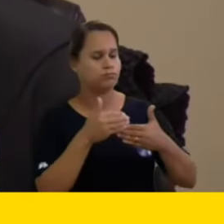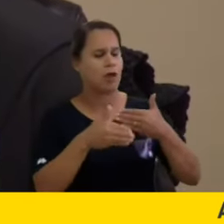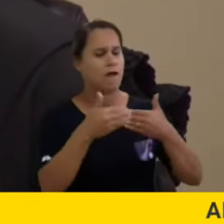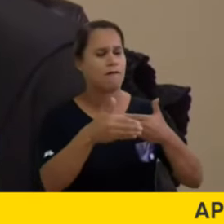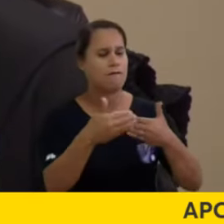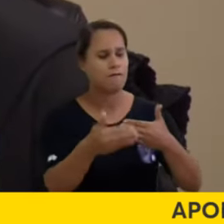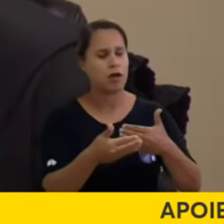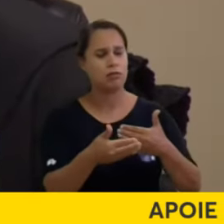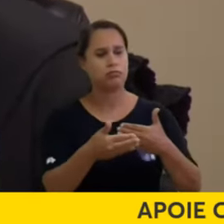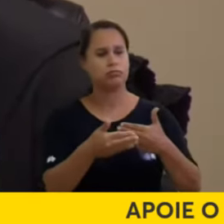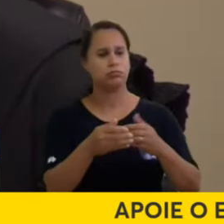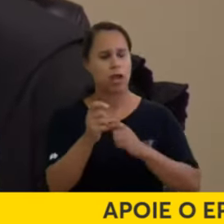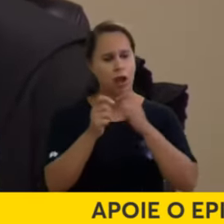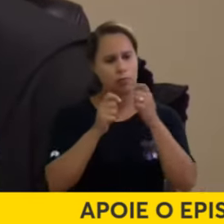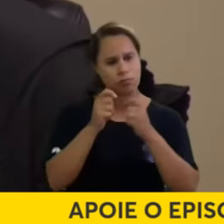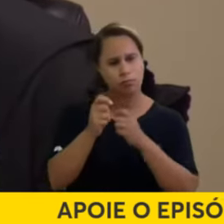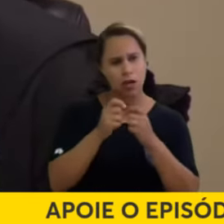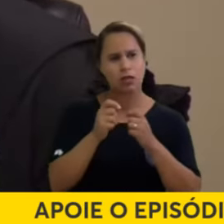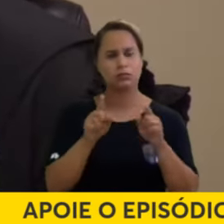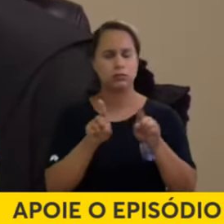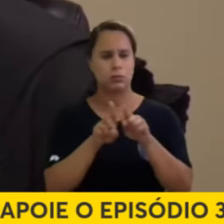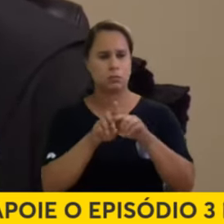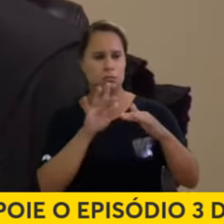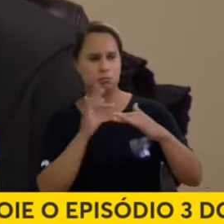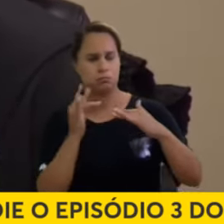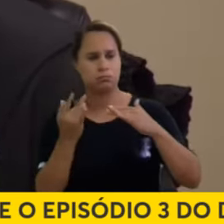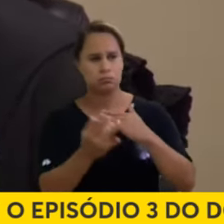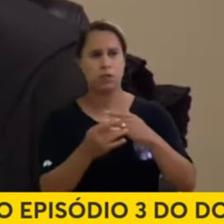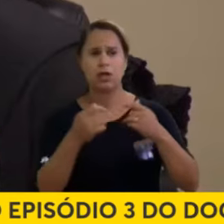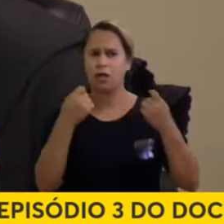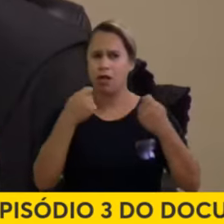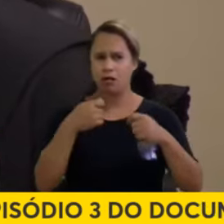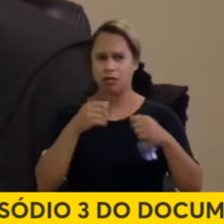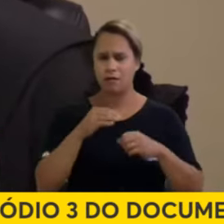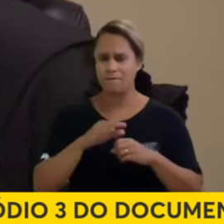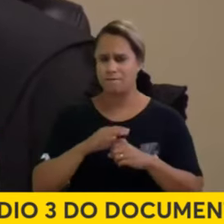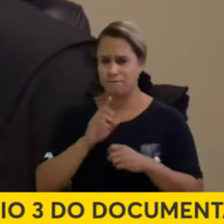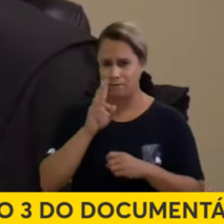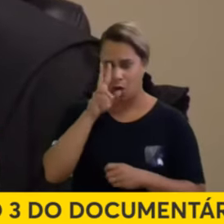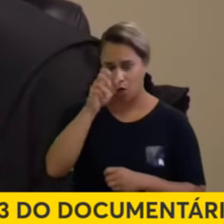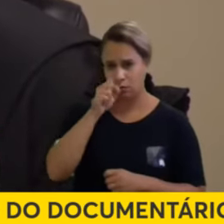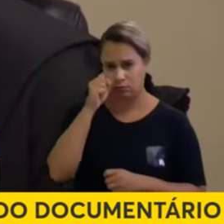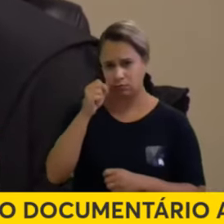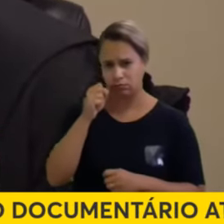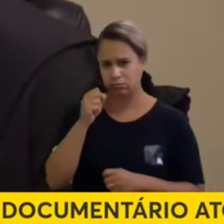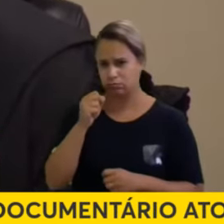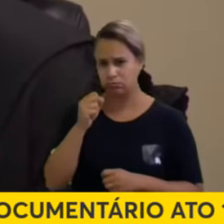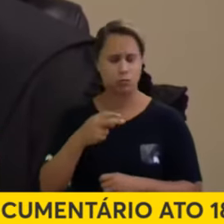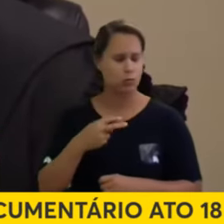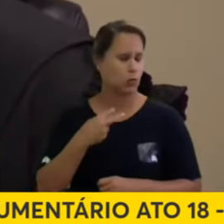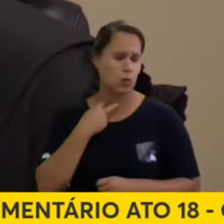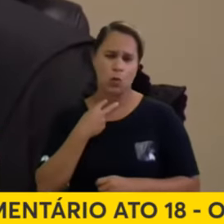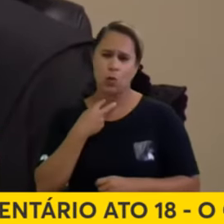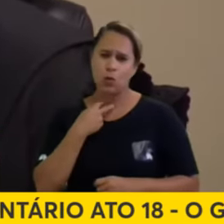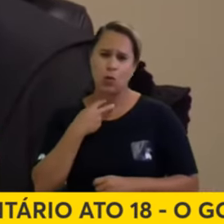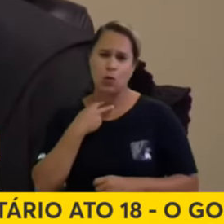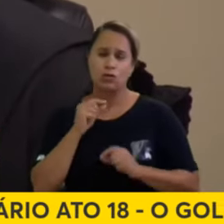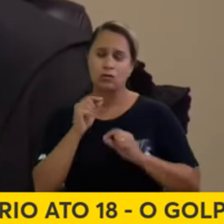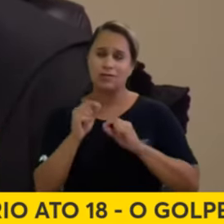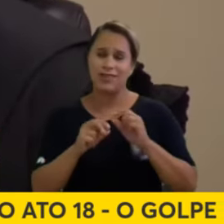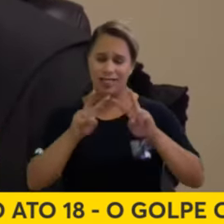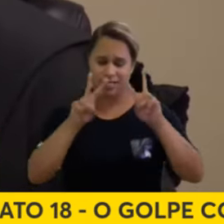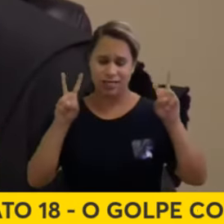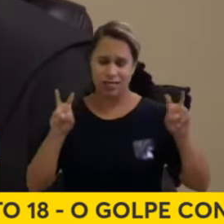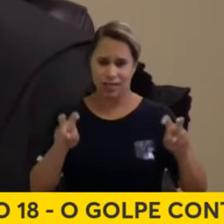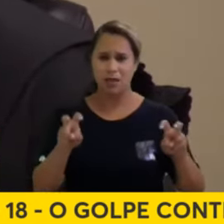redes sociais além de restar mais forte essa necessidade do julgador não é possível negar a relevância desse tema e o perigo de violação